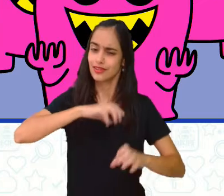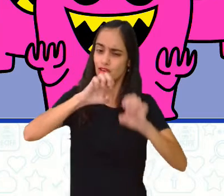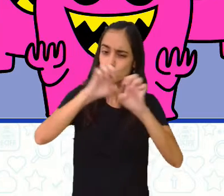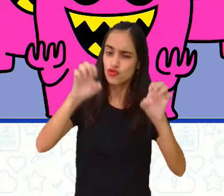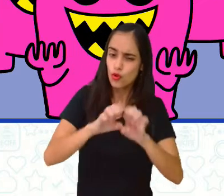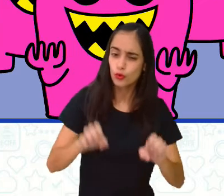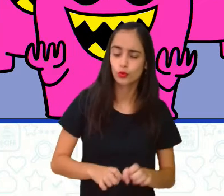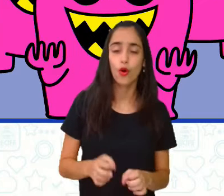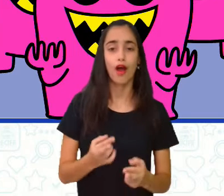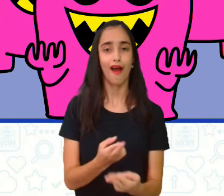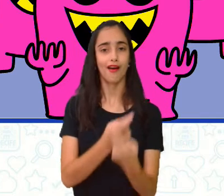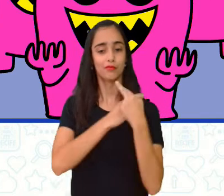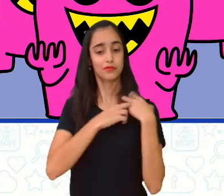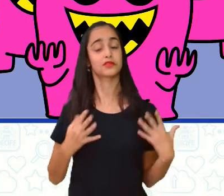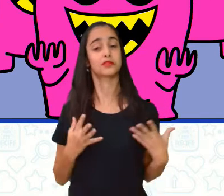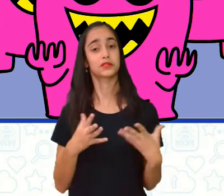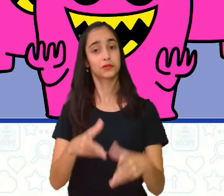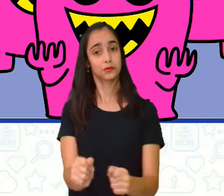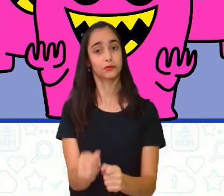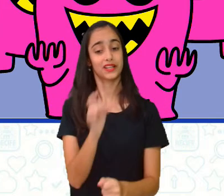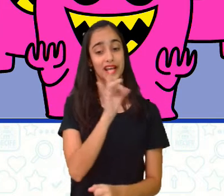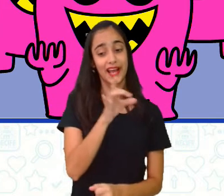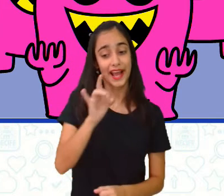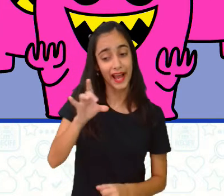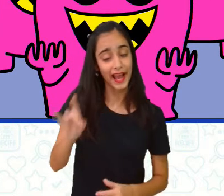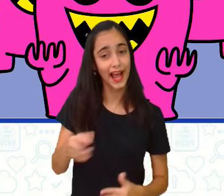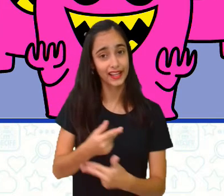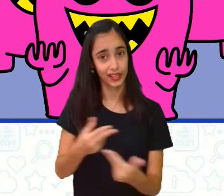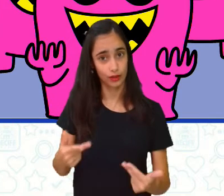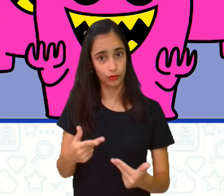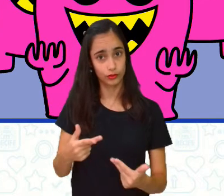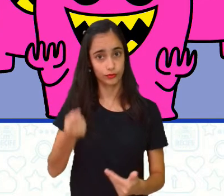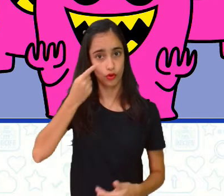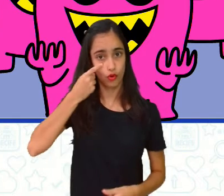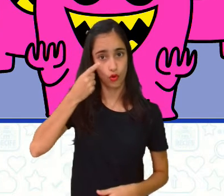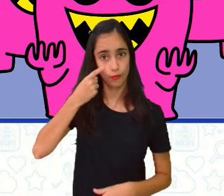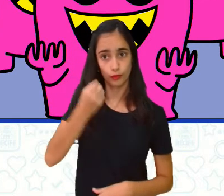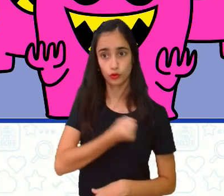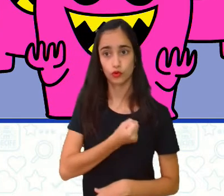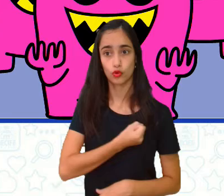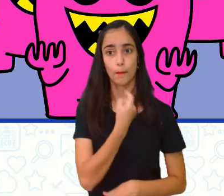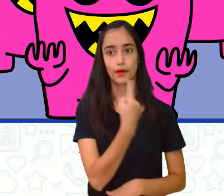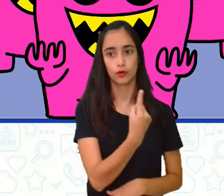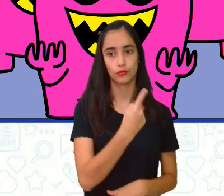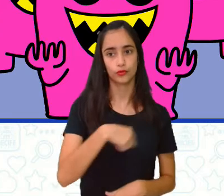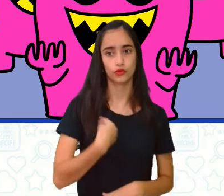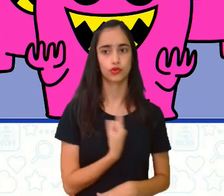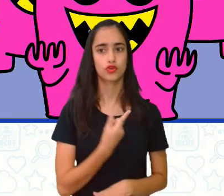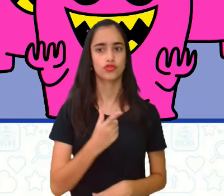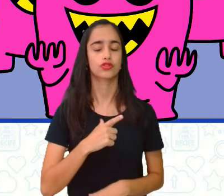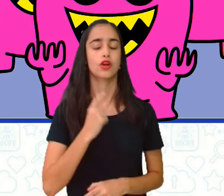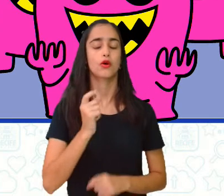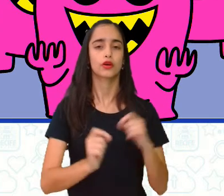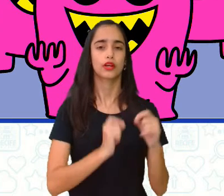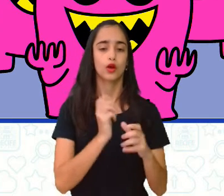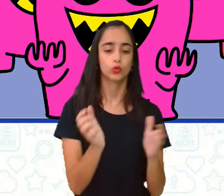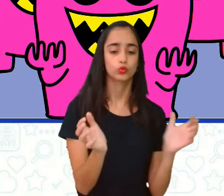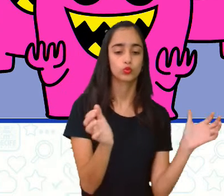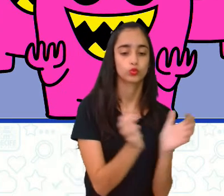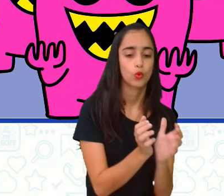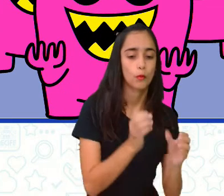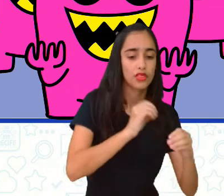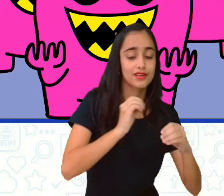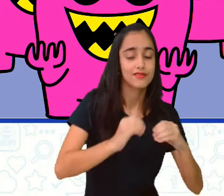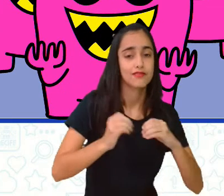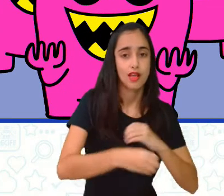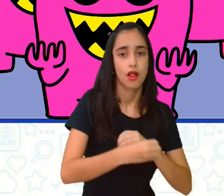responsáveis por tudo. Vamos ver aqui. No número 1, eu tenho um conjunto de células que elas são capazes